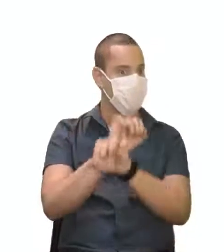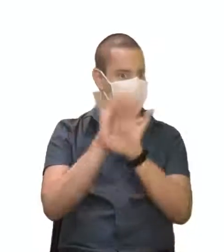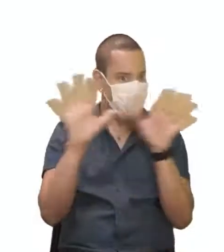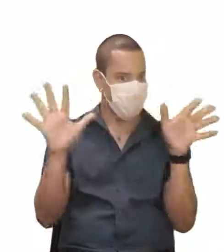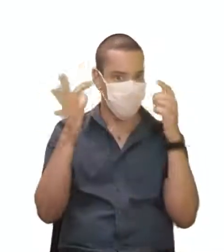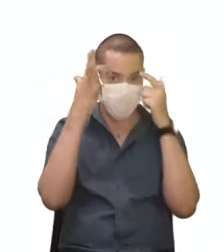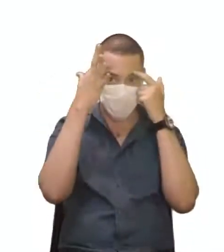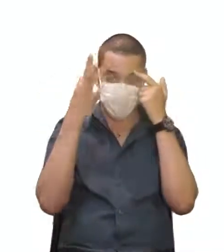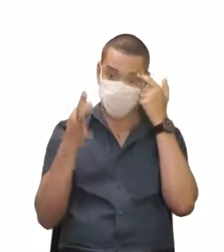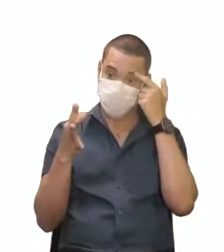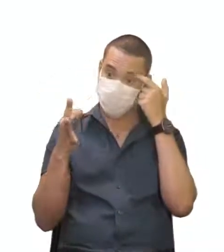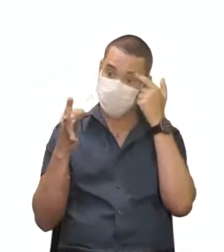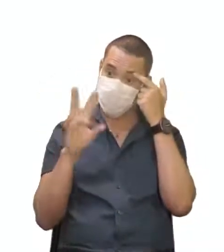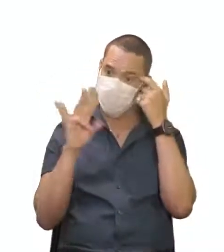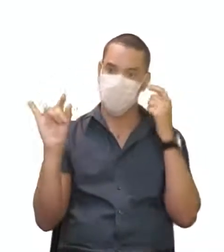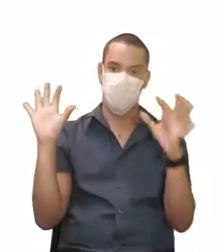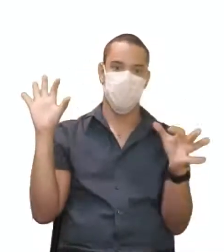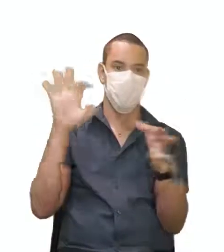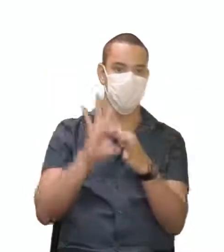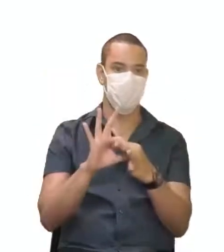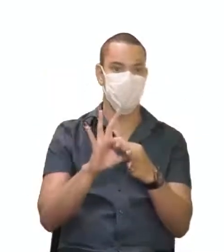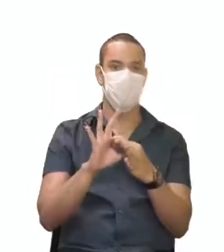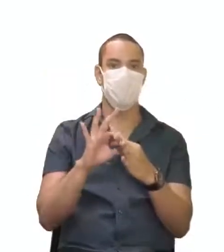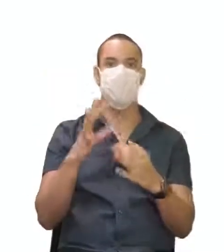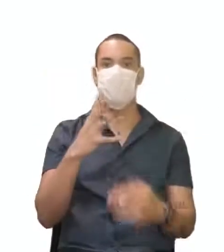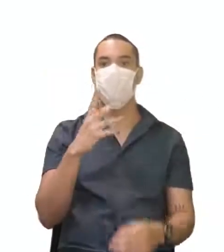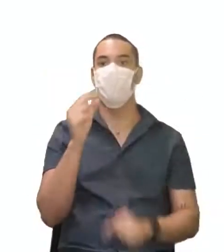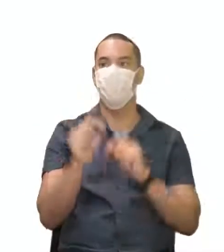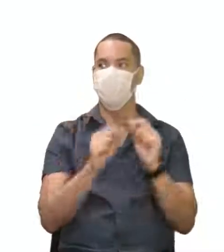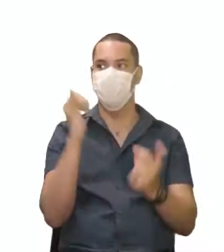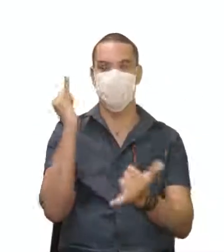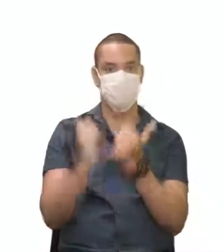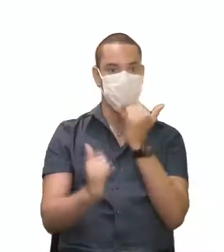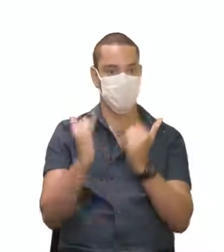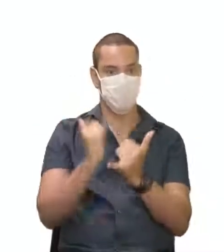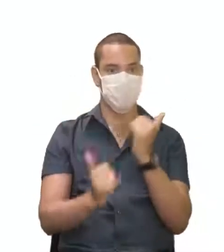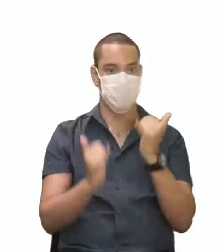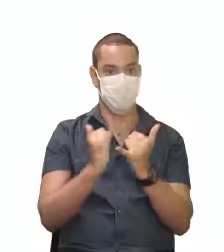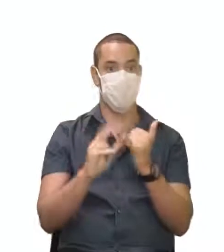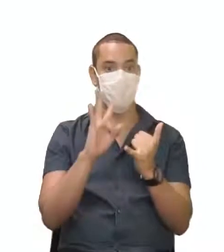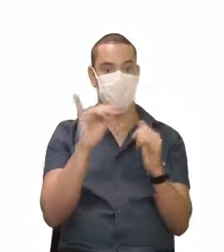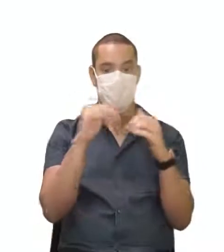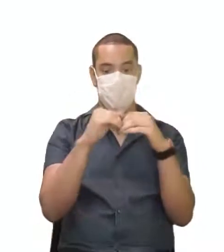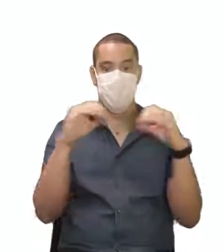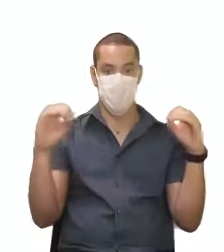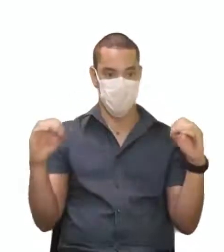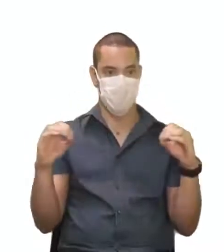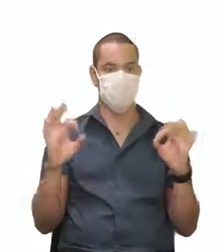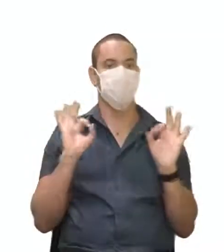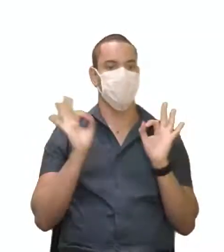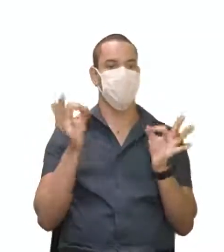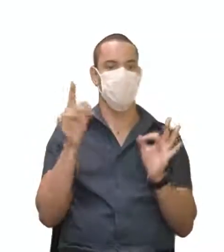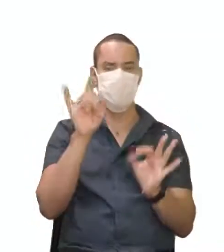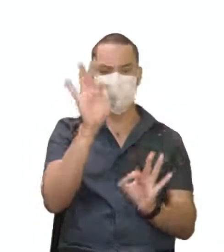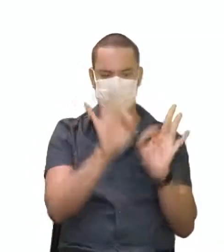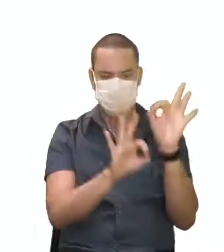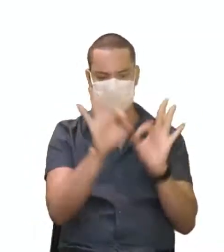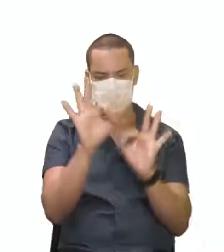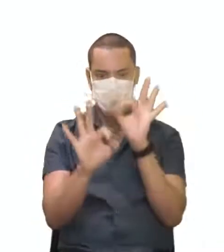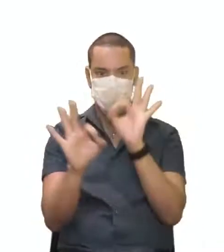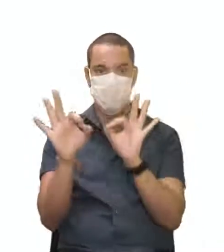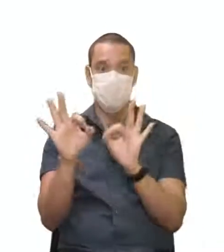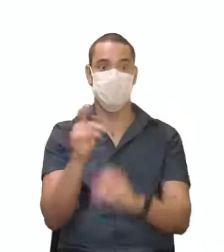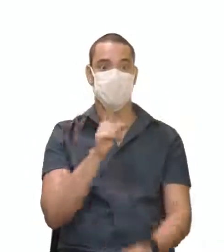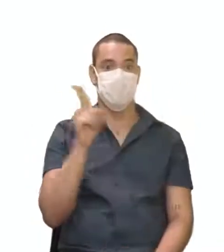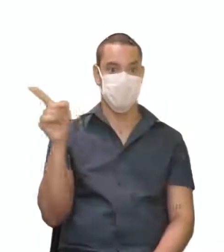professora, agora vai separar as cromátides irmãs. Perfeito. Então, na metáfase eles se alinham, tá? E